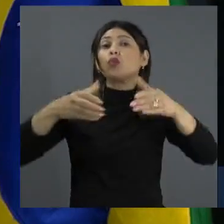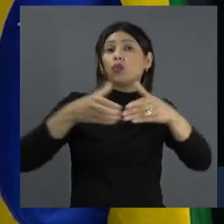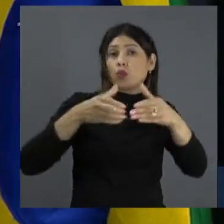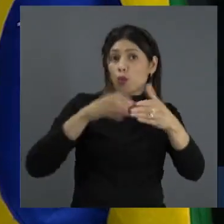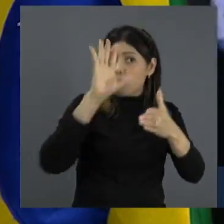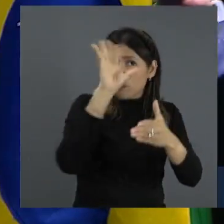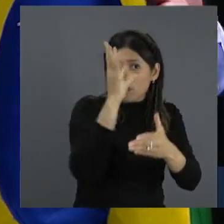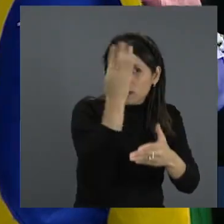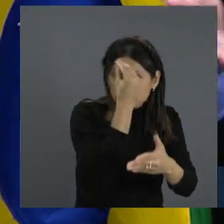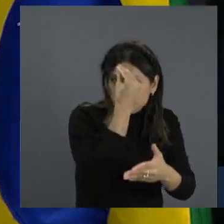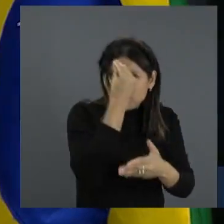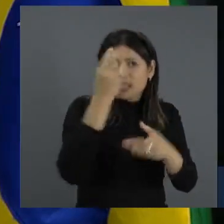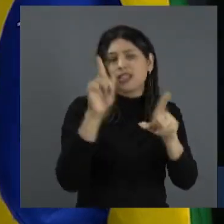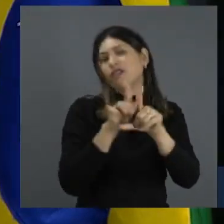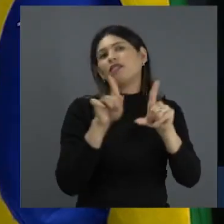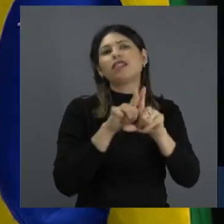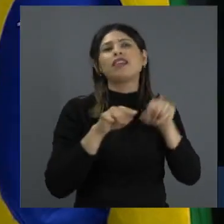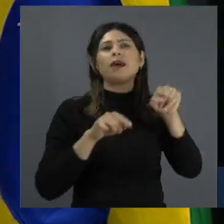as entidades,